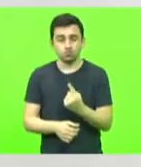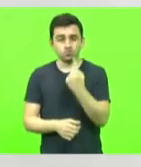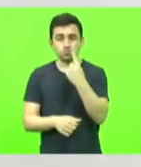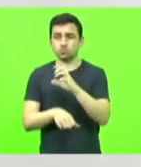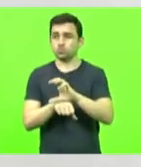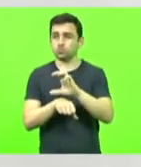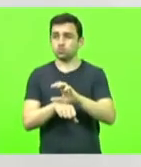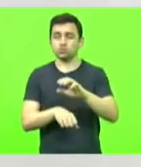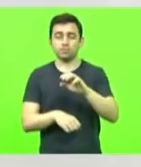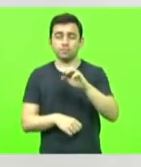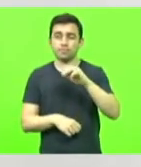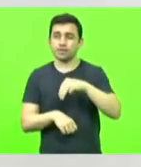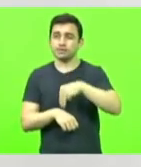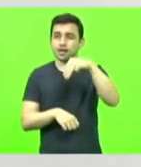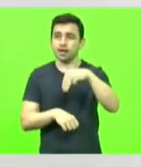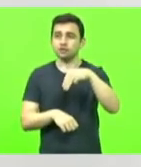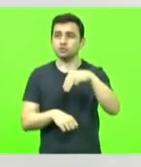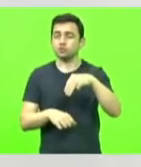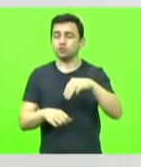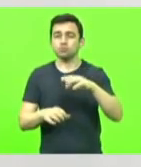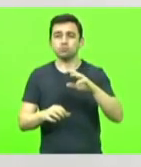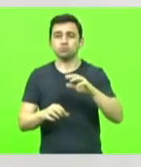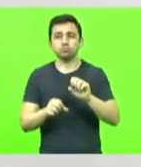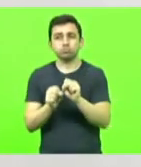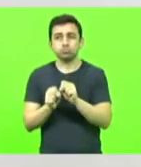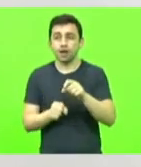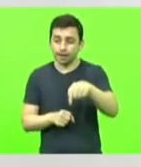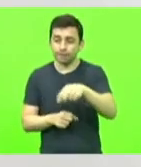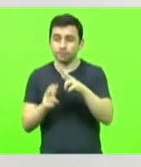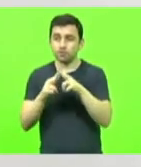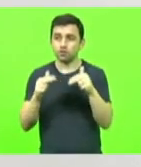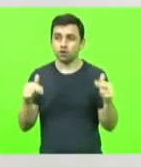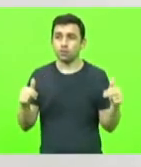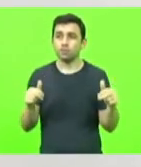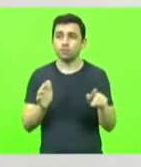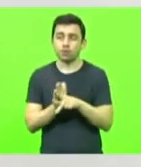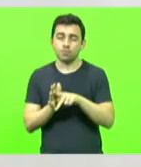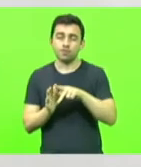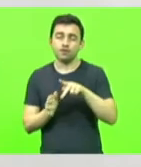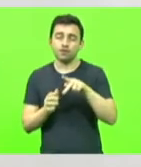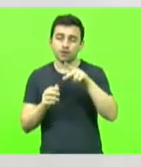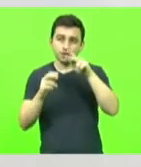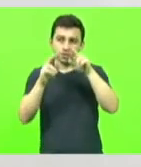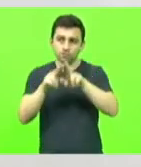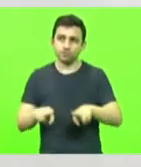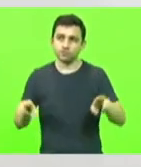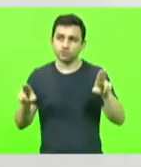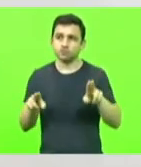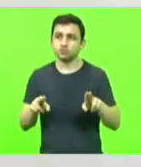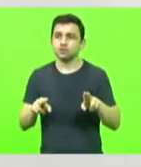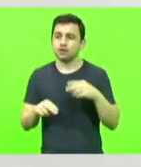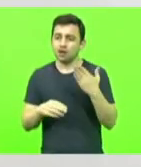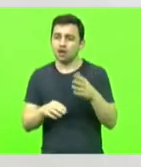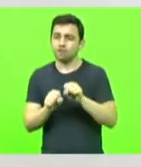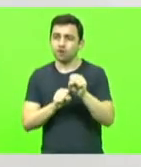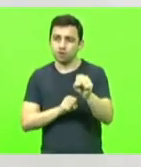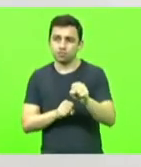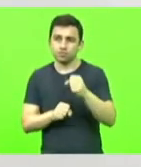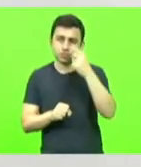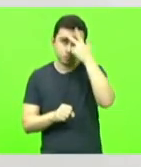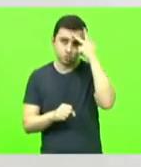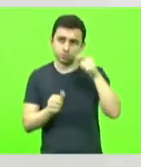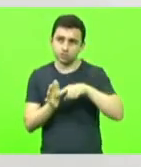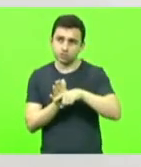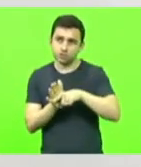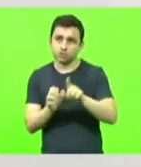mestrado em desastres naturais do sul do Brasil, que fica aqui em Florianópolis, que é da Universidade Federal de Santa Catarina, onde forma pesquisadores e gestores